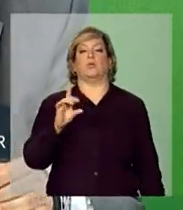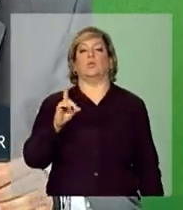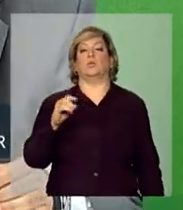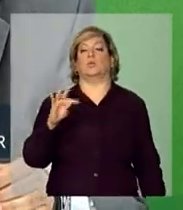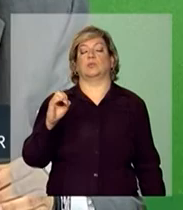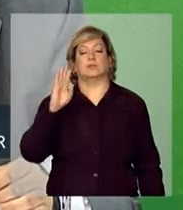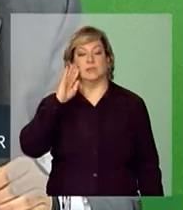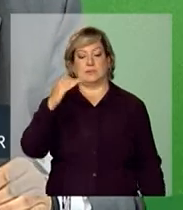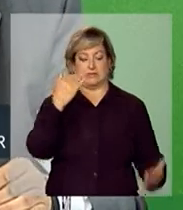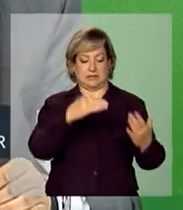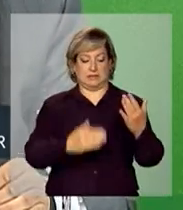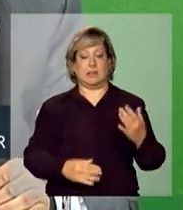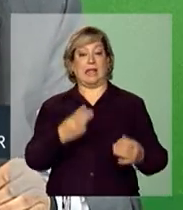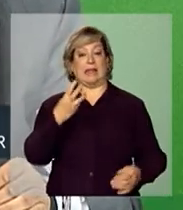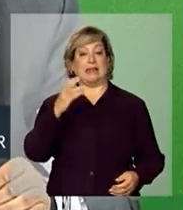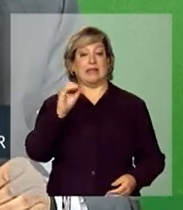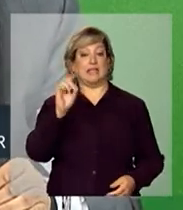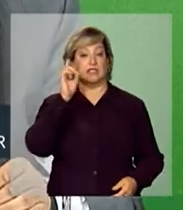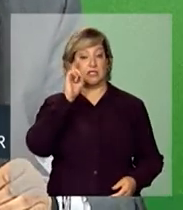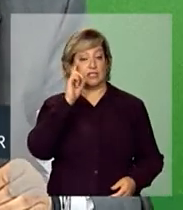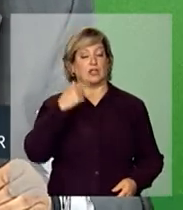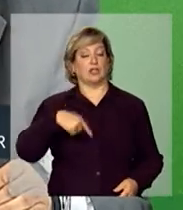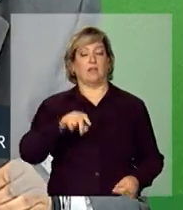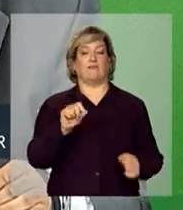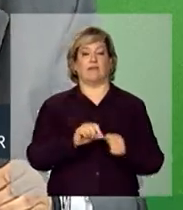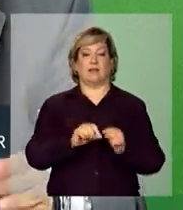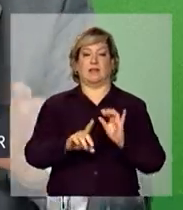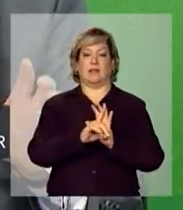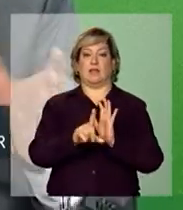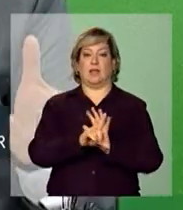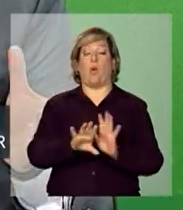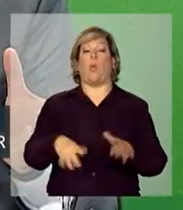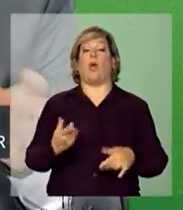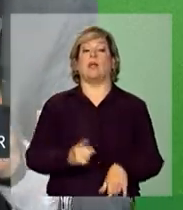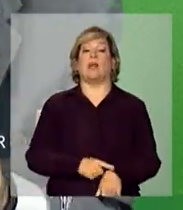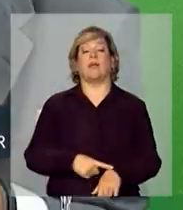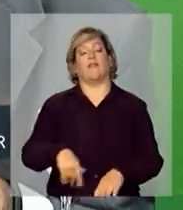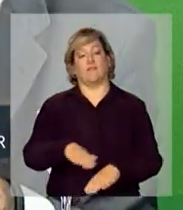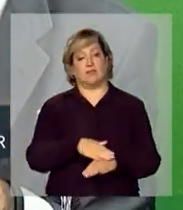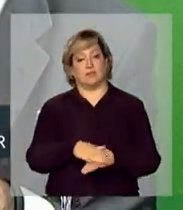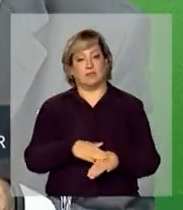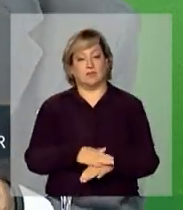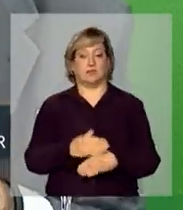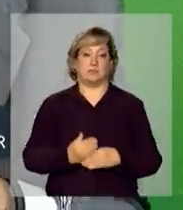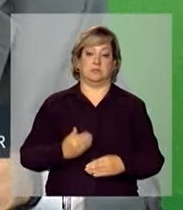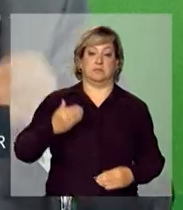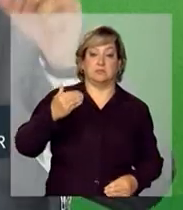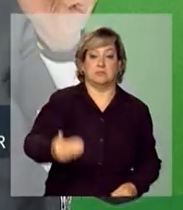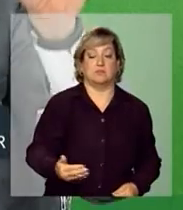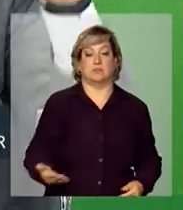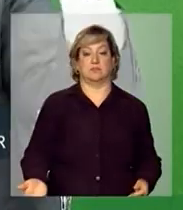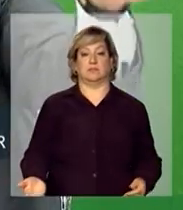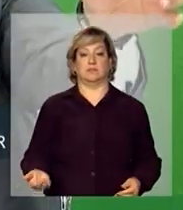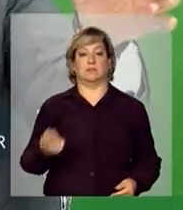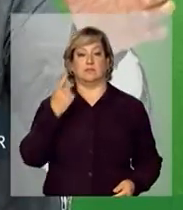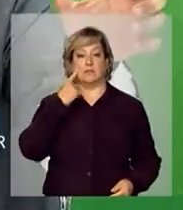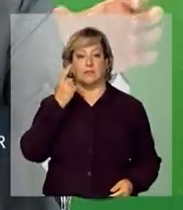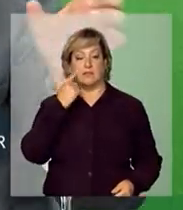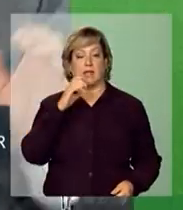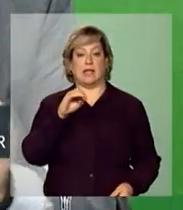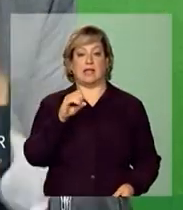o tempo em 30 dias nós vamos baixar um decreto Qual o tempo nós vamos discutir se é necessário dar mais dar um prazo